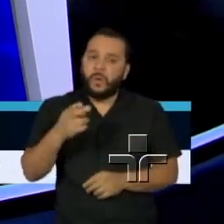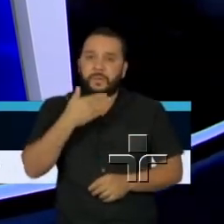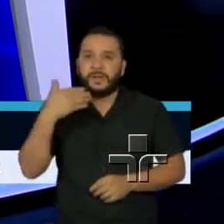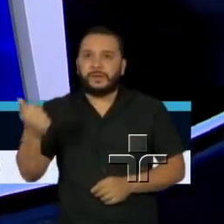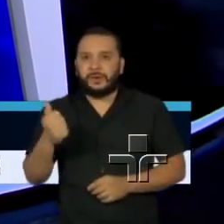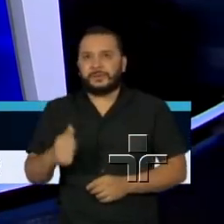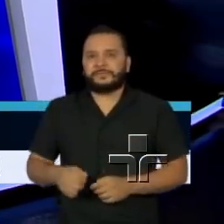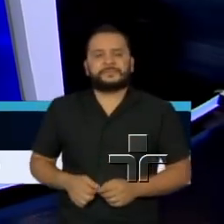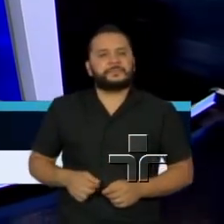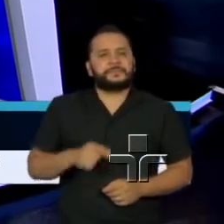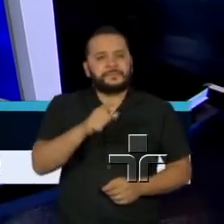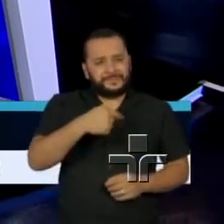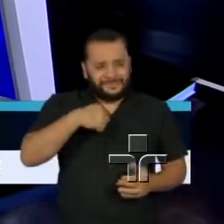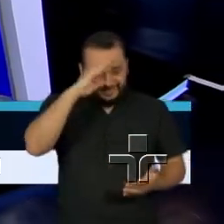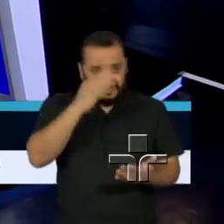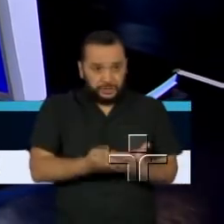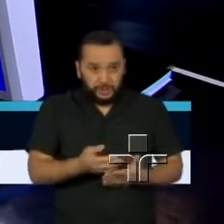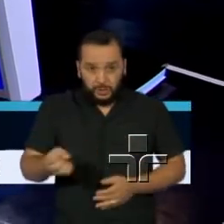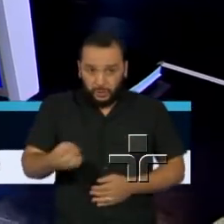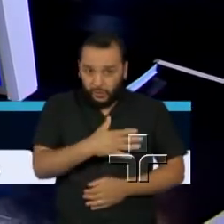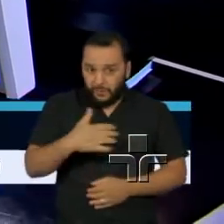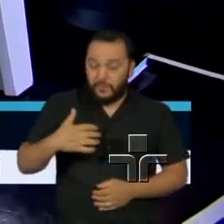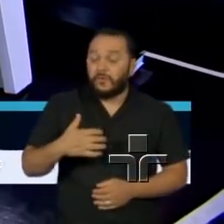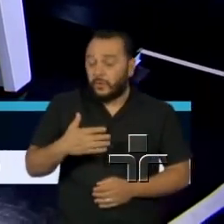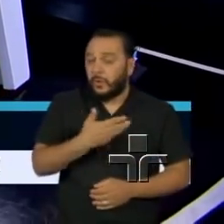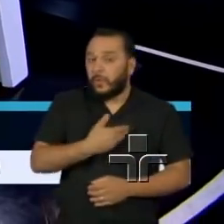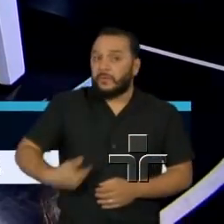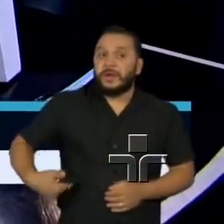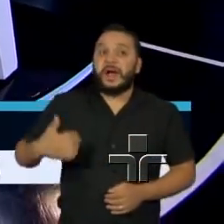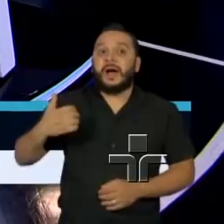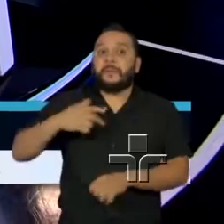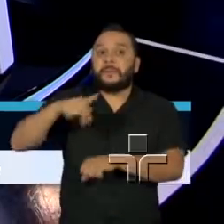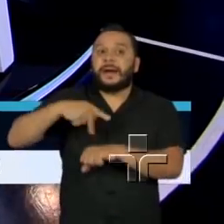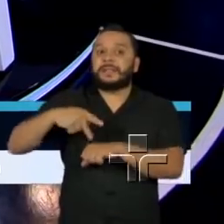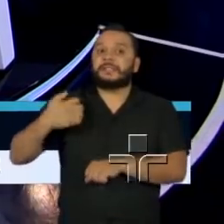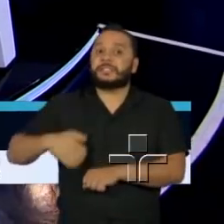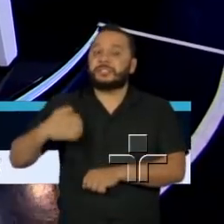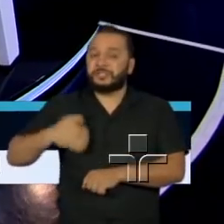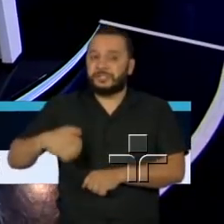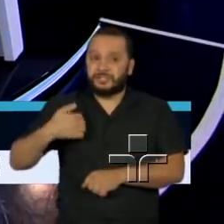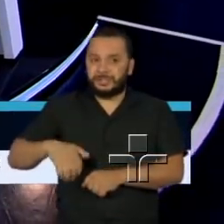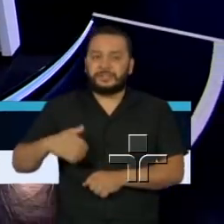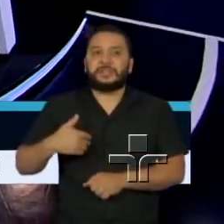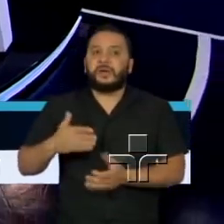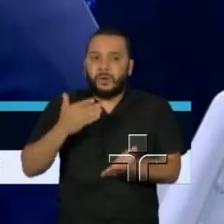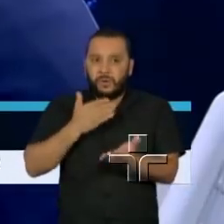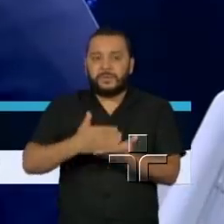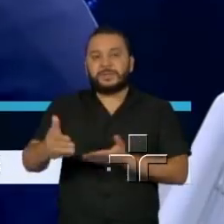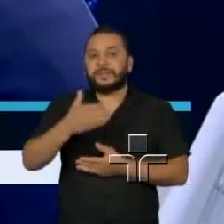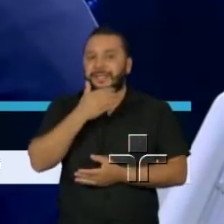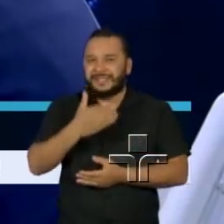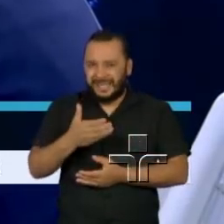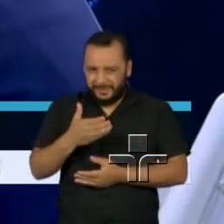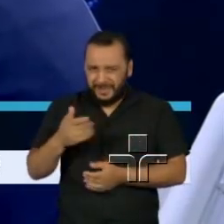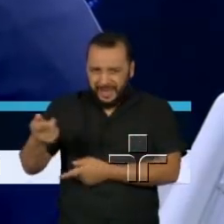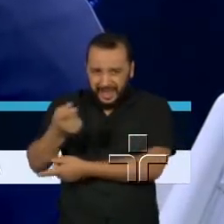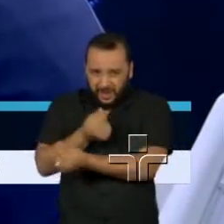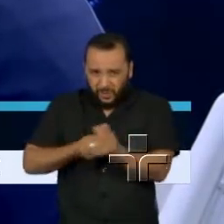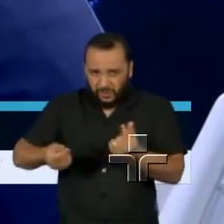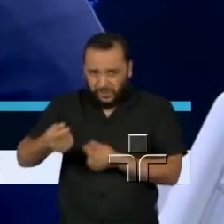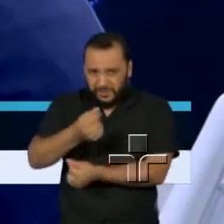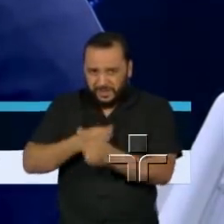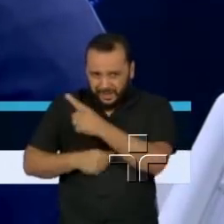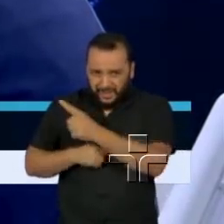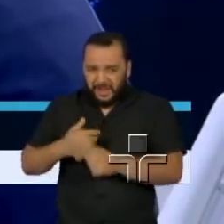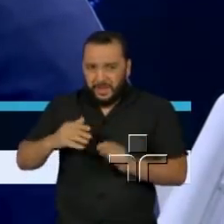Vila, o novo governo argentino assumiu em dezembro, mas por enquanto não há nada no horizonte que mostre que a economia por lá vai melhorar agora em 2020 e,